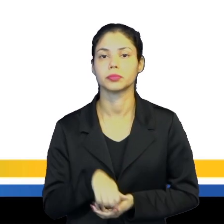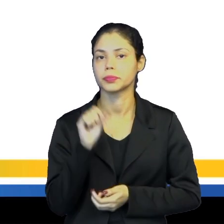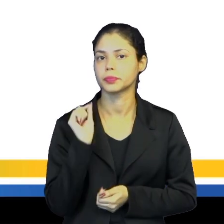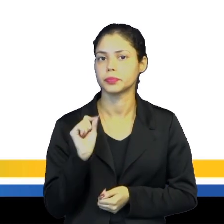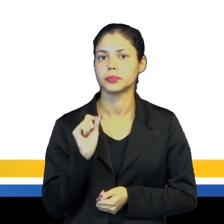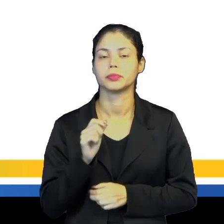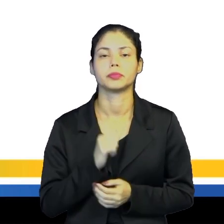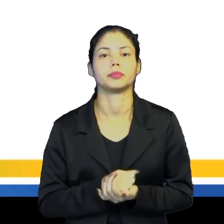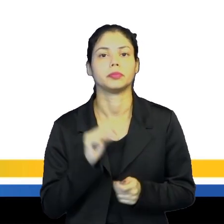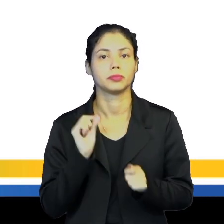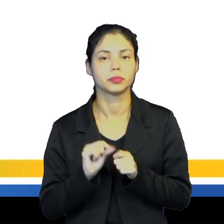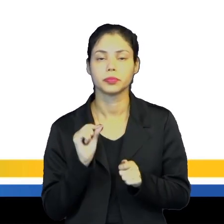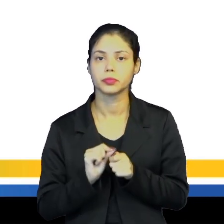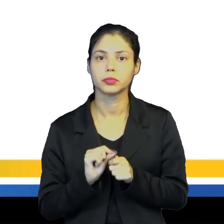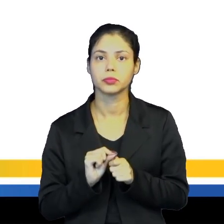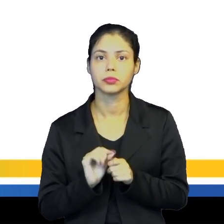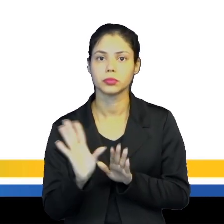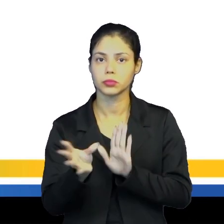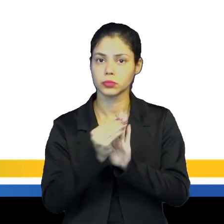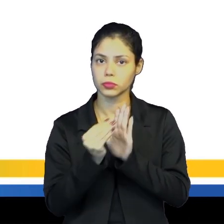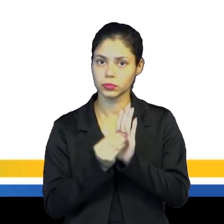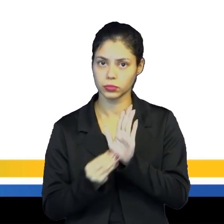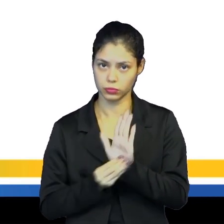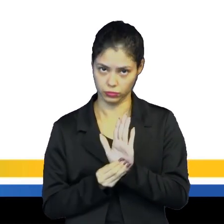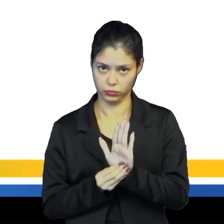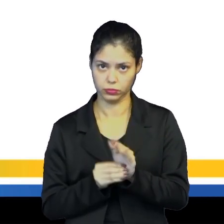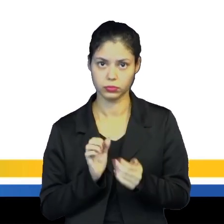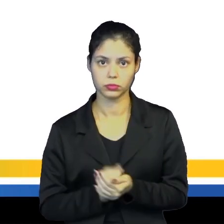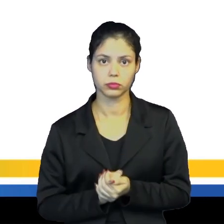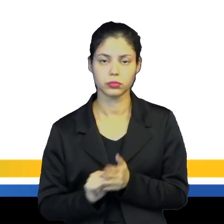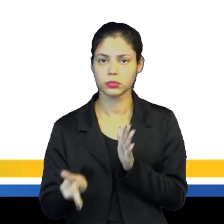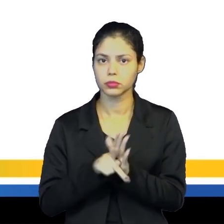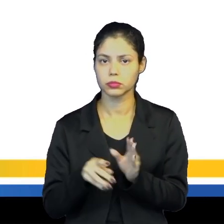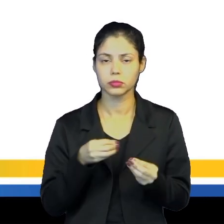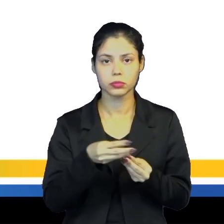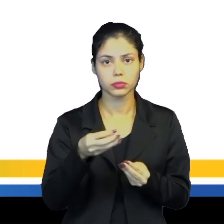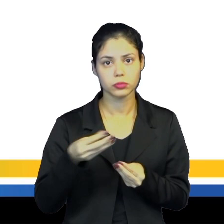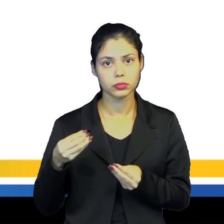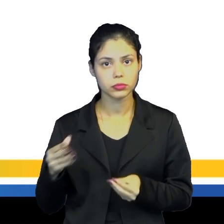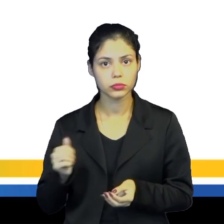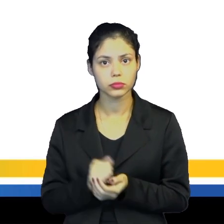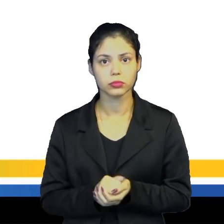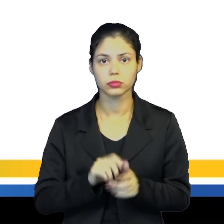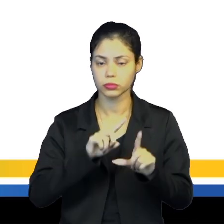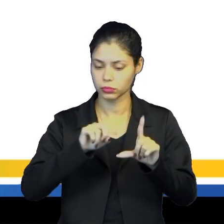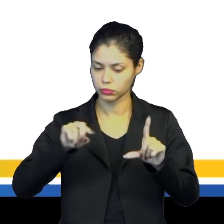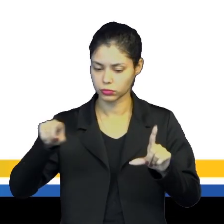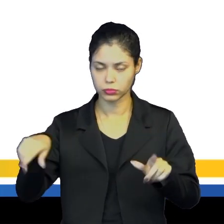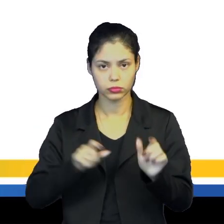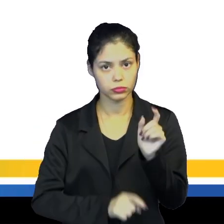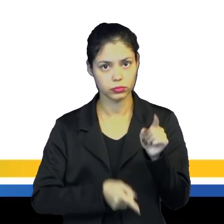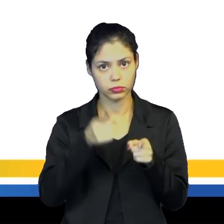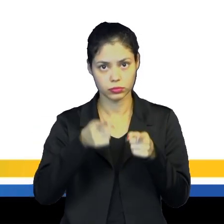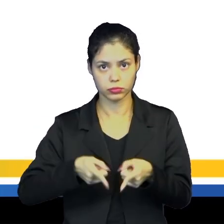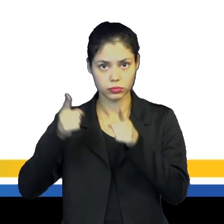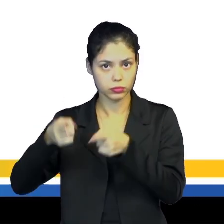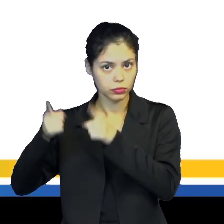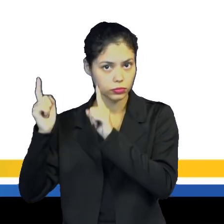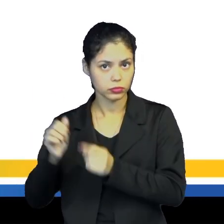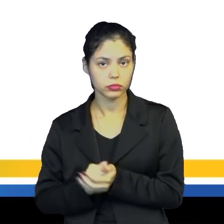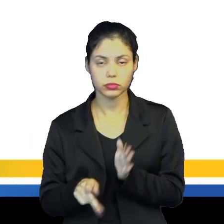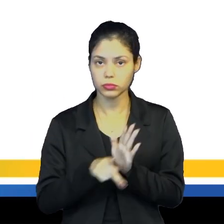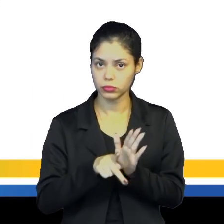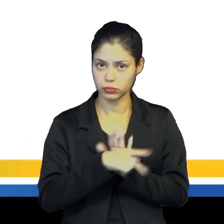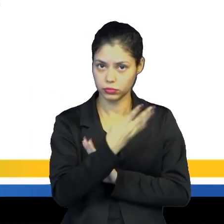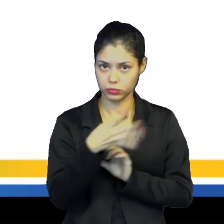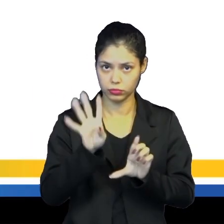que se faça uma coleta de dados que serão distribuídos nas linhas e colunas